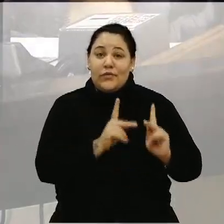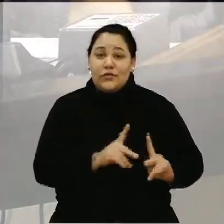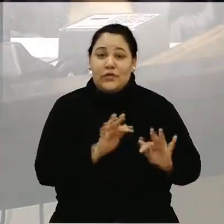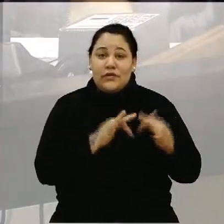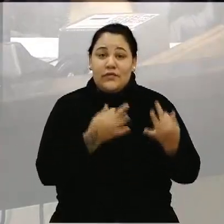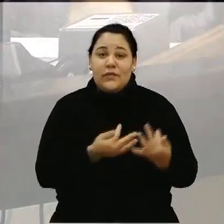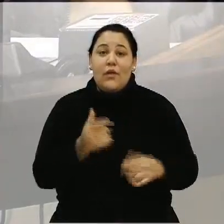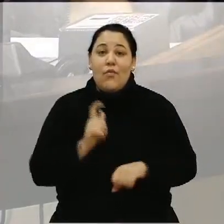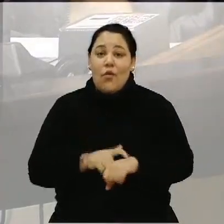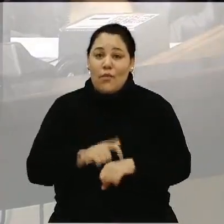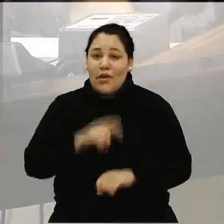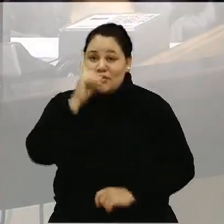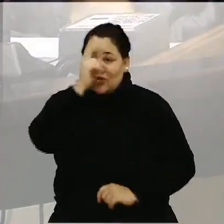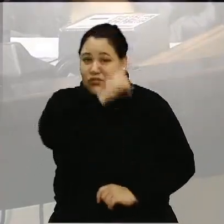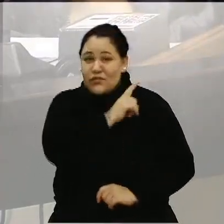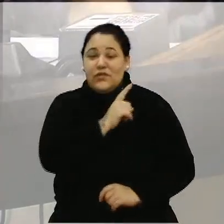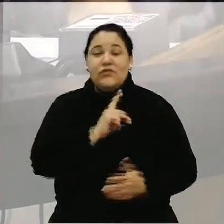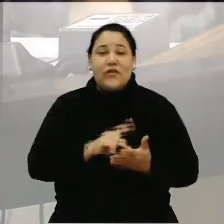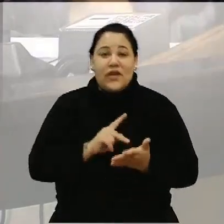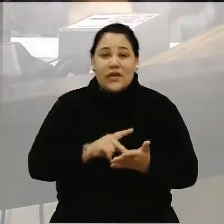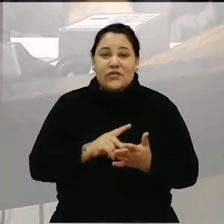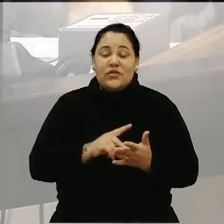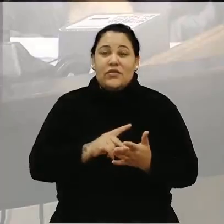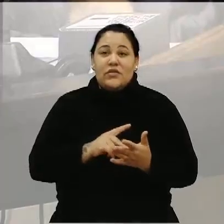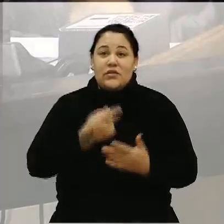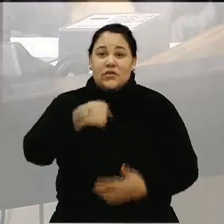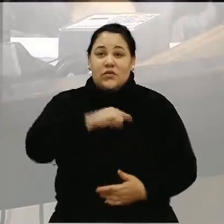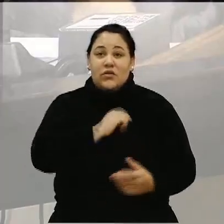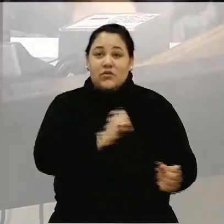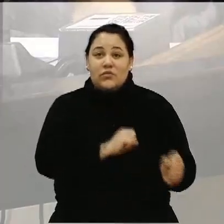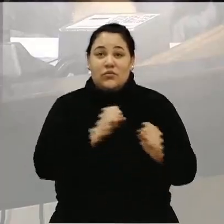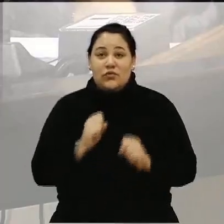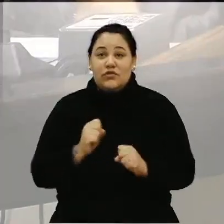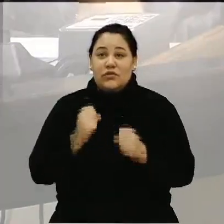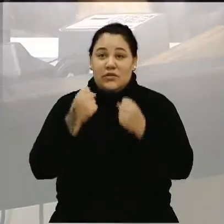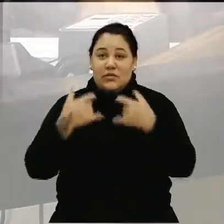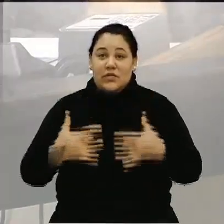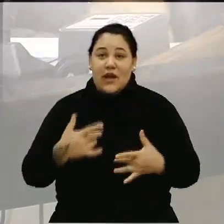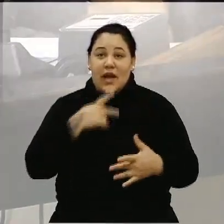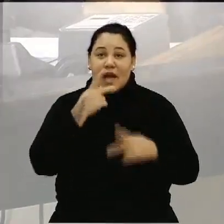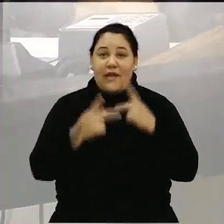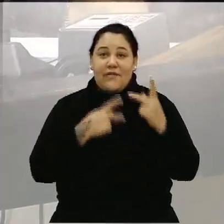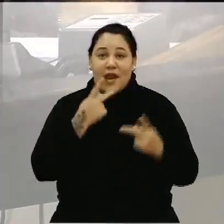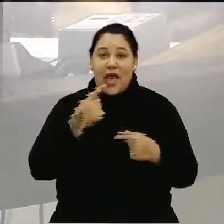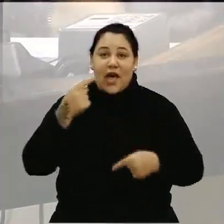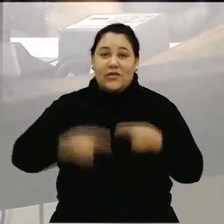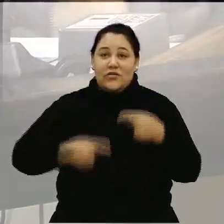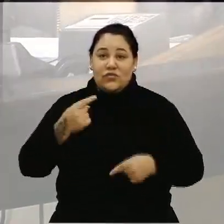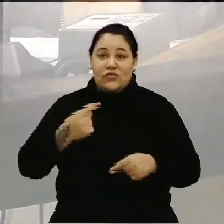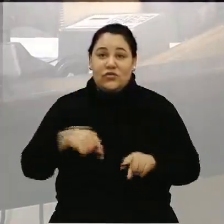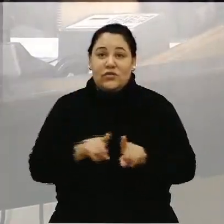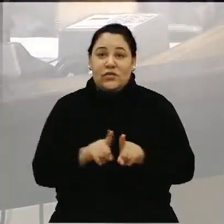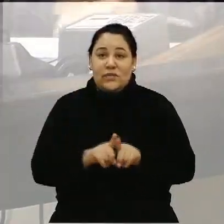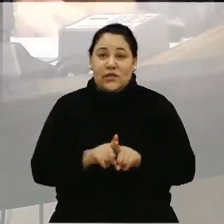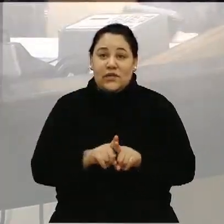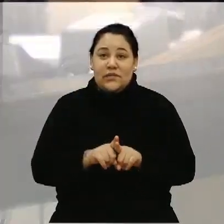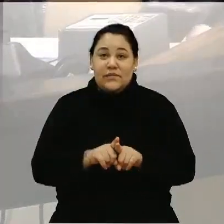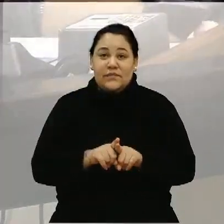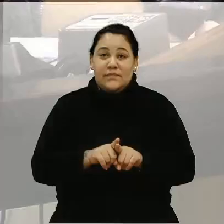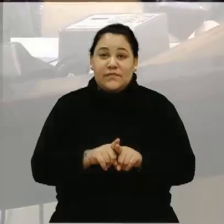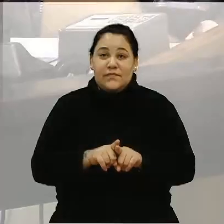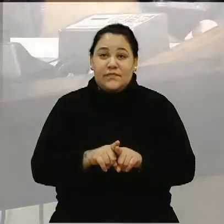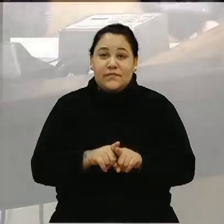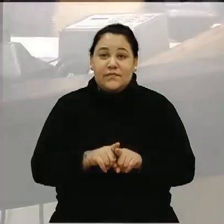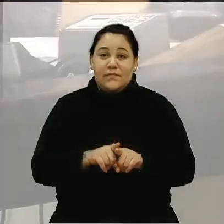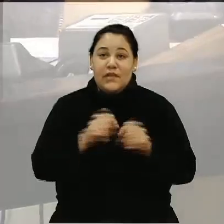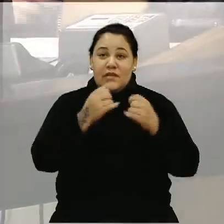Momentos complexos, difíceis e que a gente poderia aqui ressaltar e falar e discutir e ampliar os